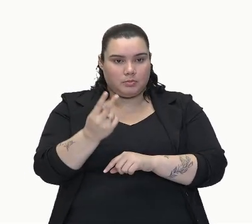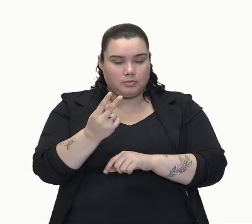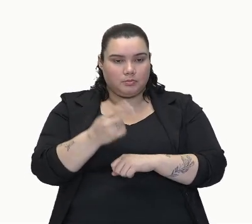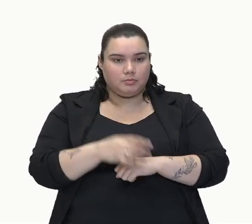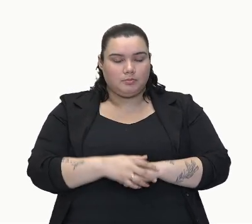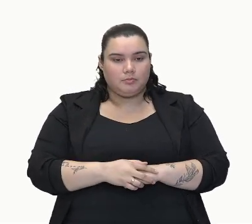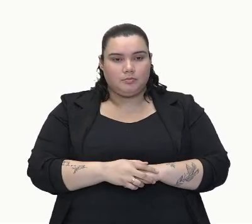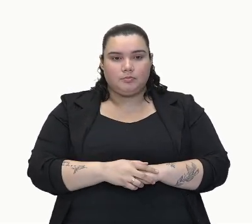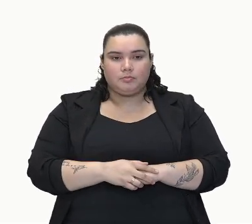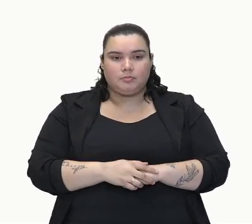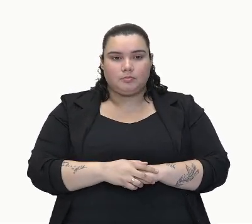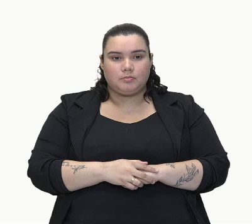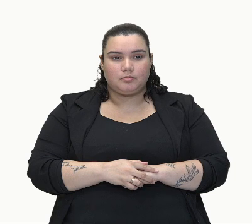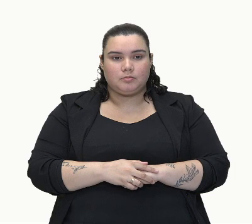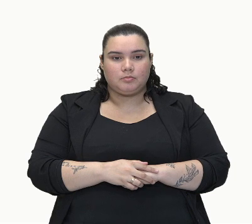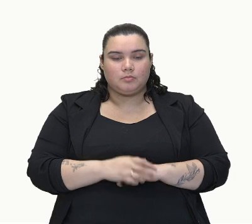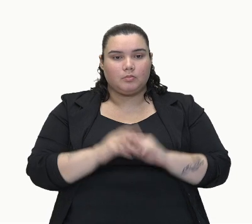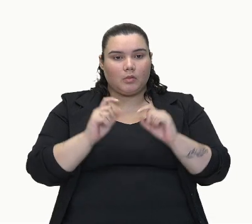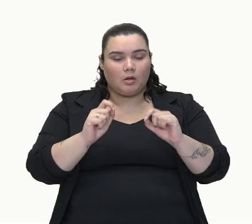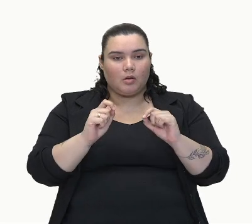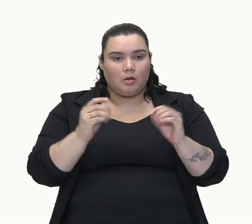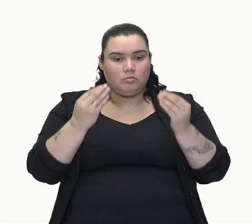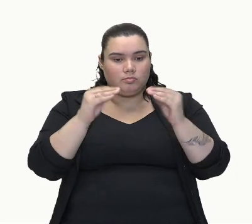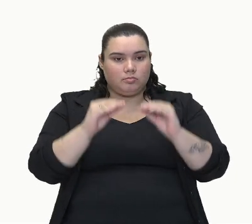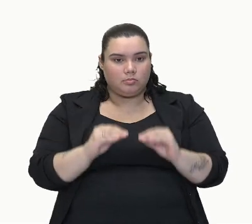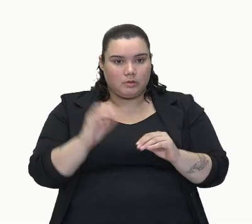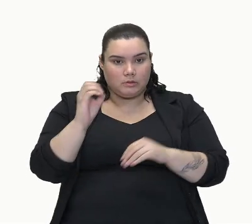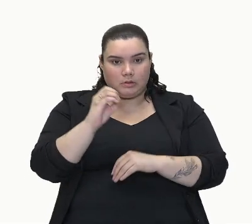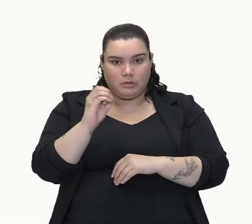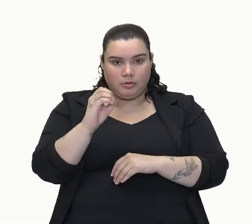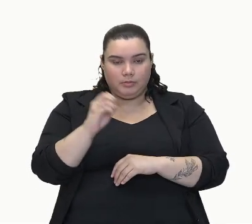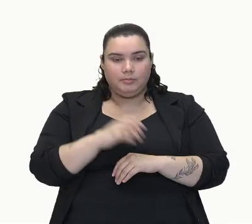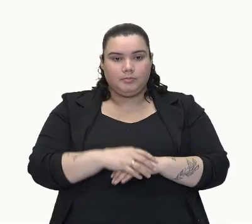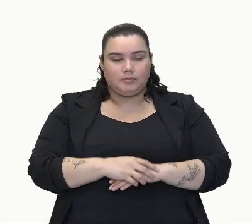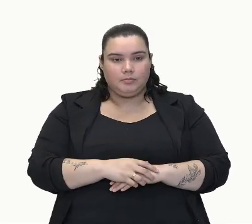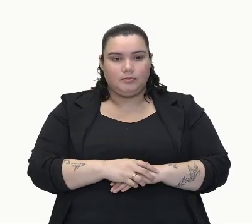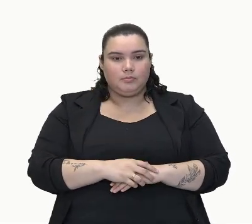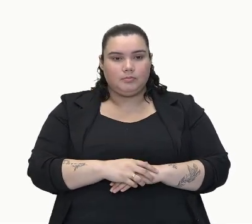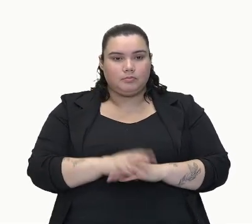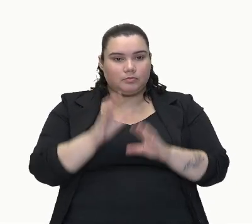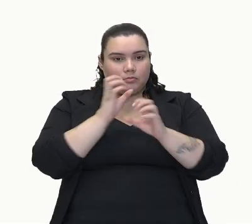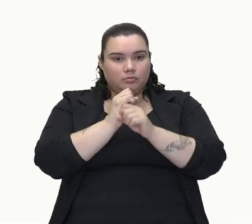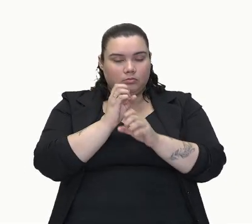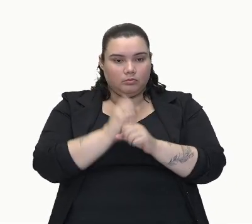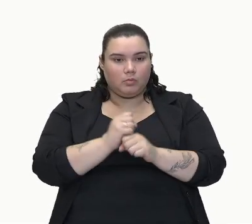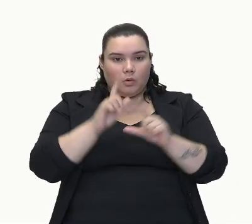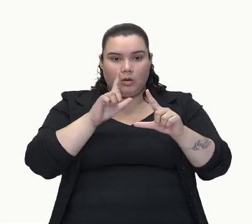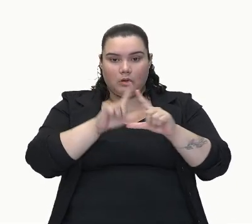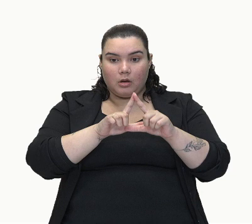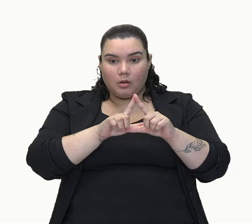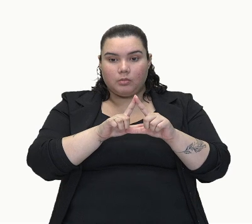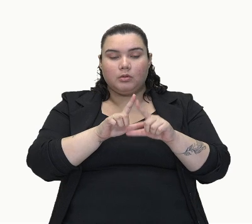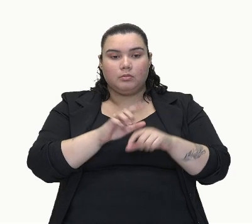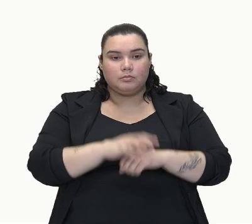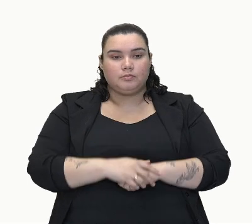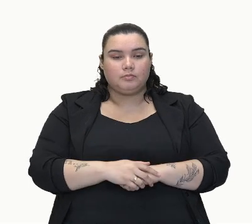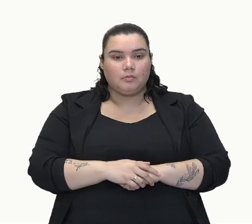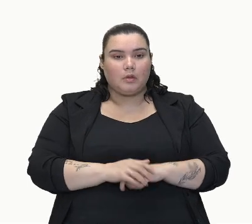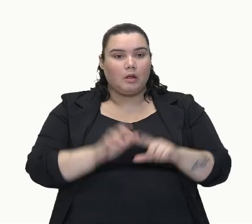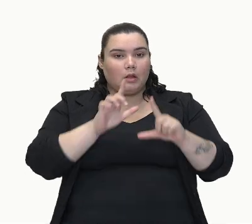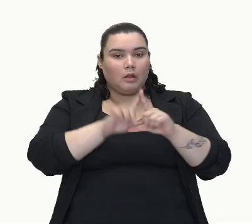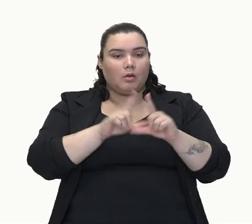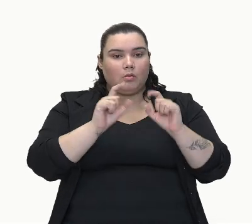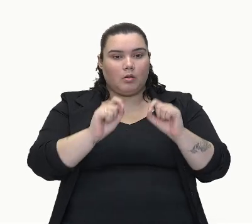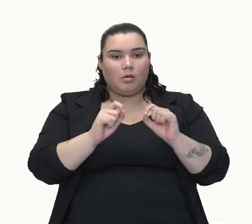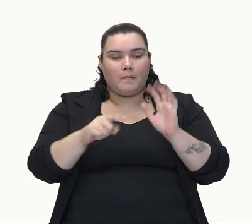2. Igualamos a função a zero, calculamos o delta. O delta vai ser